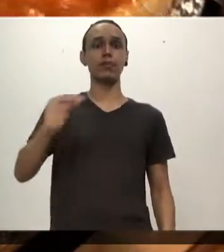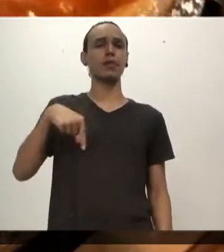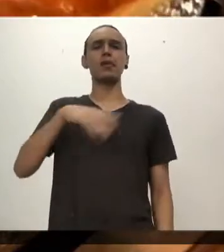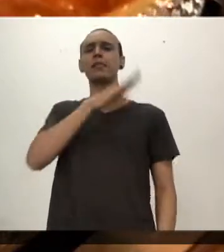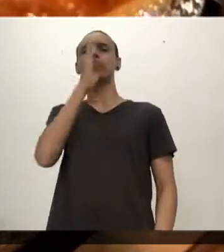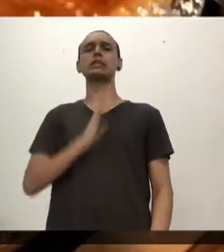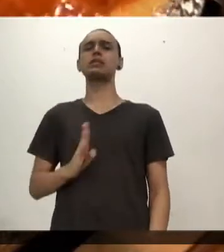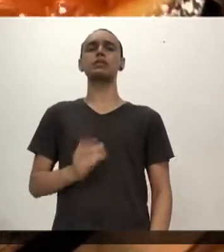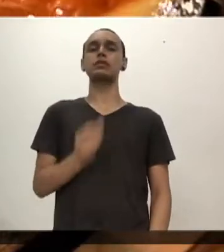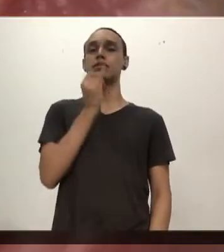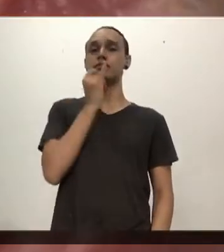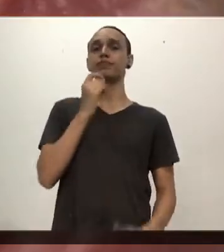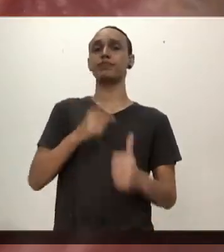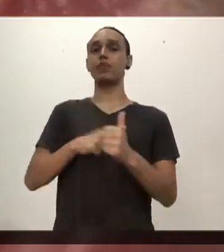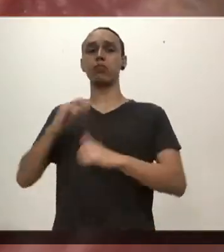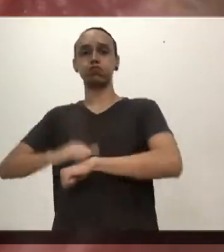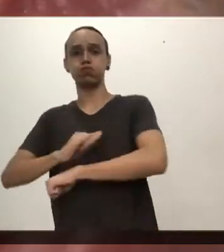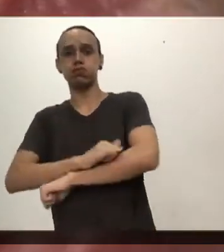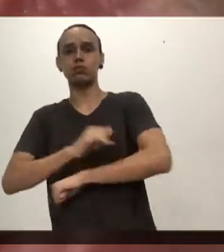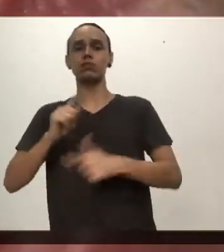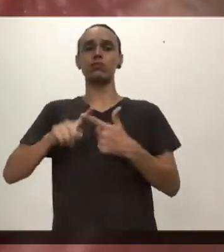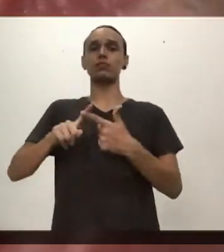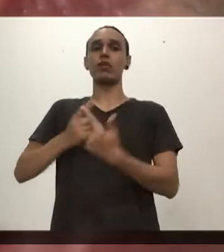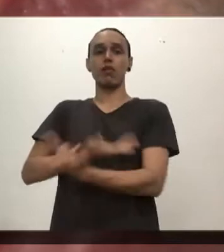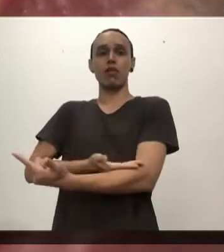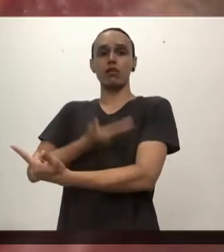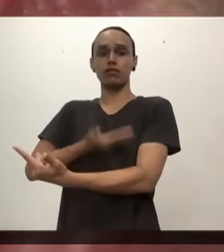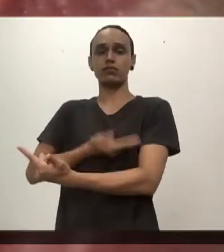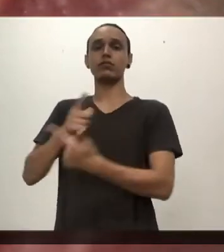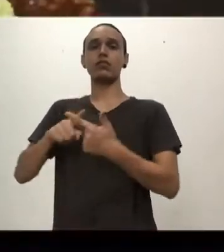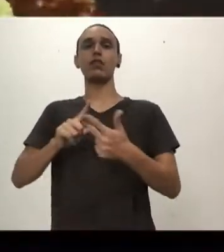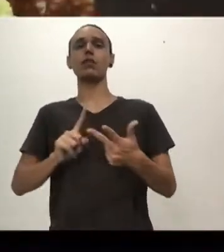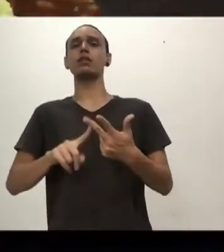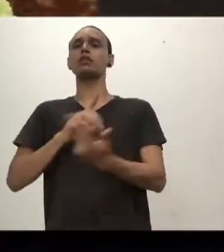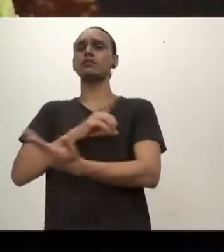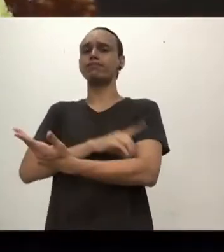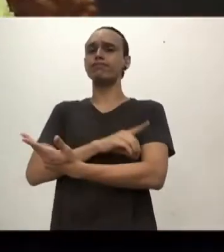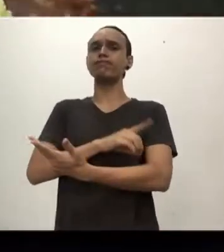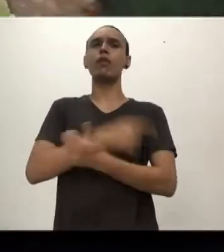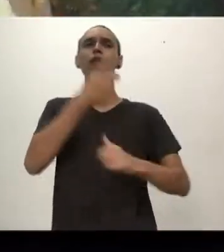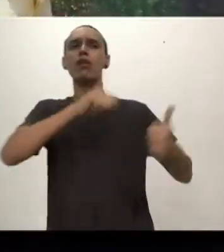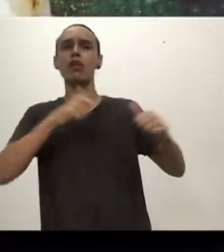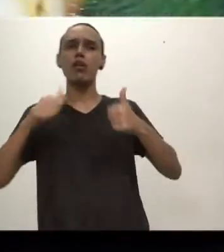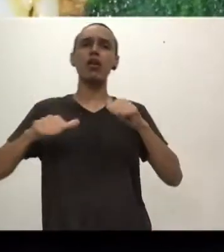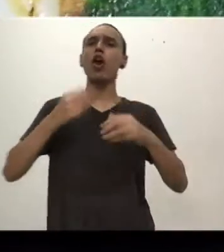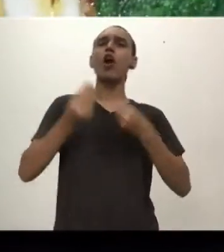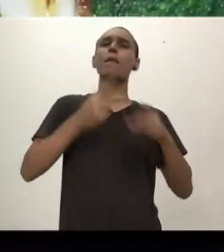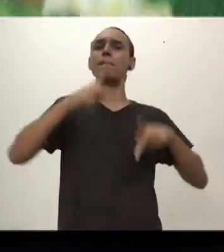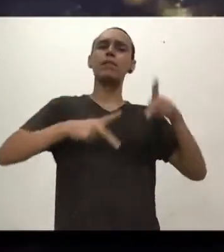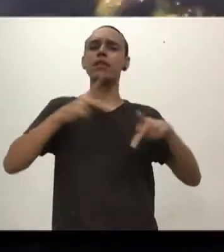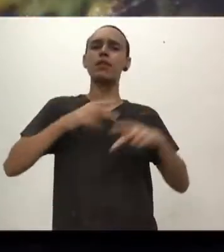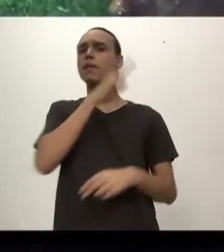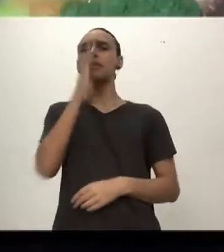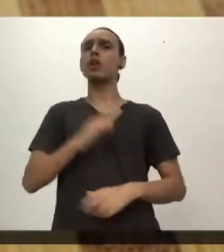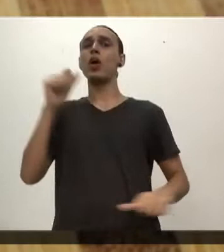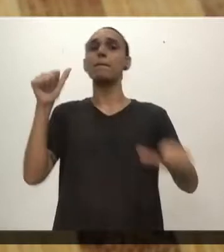doenças crônicas no Brasil, como a obesidade, a hipertensão e a diabetes, fez uma análise sobre as mudanças alimentares